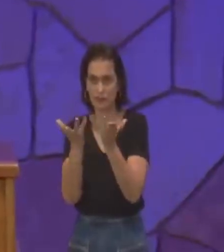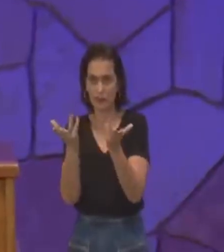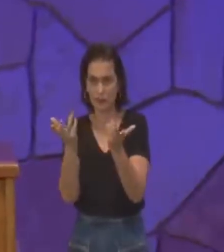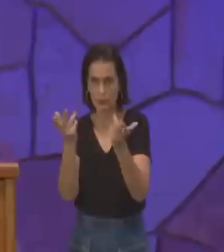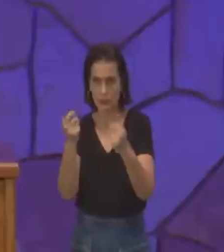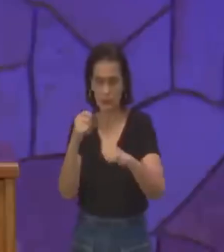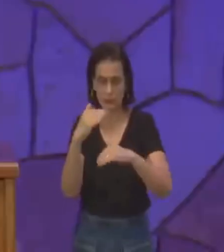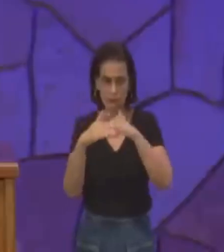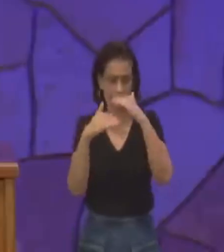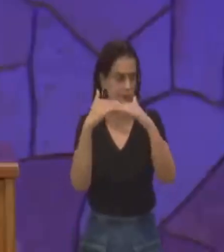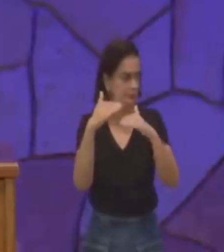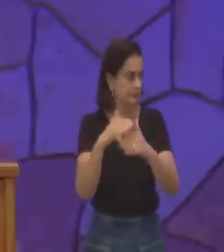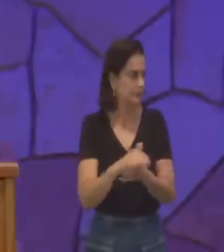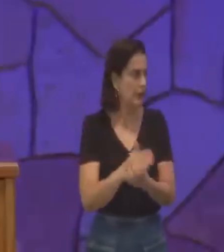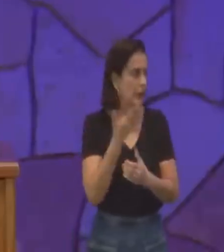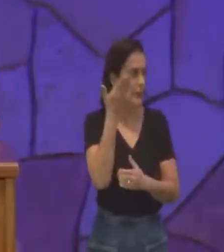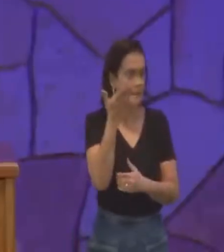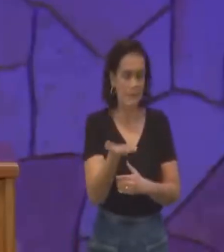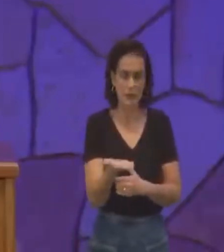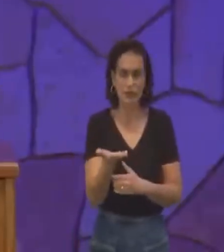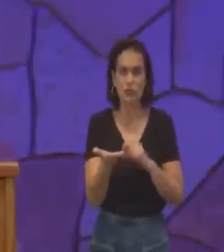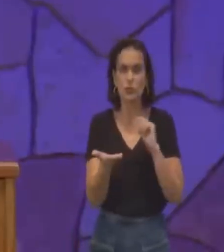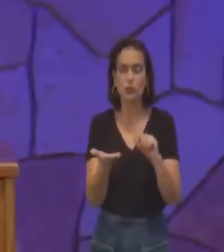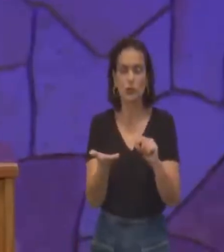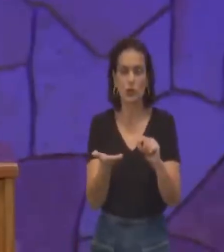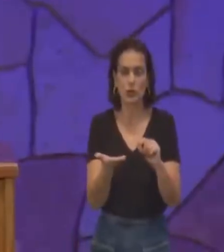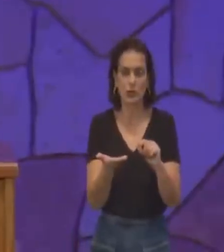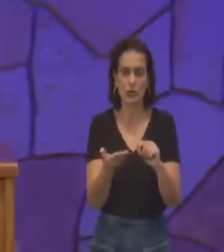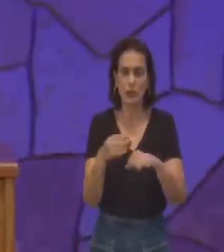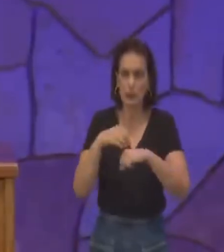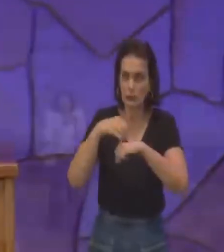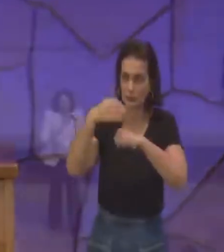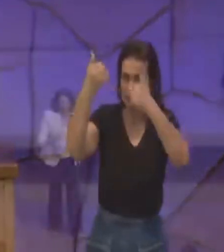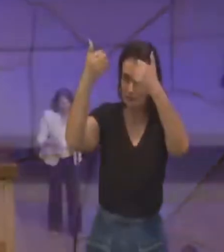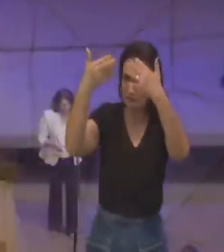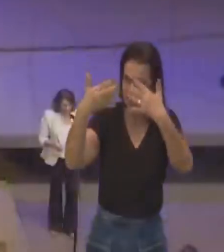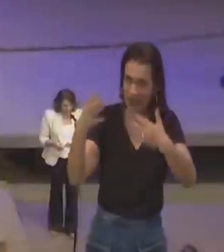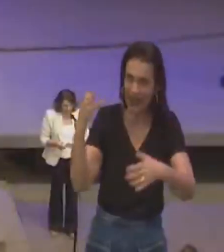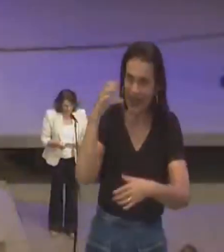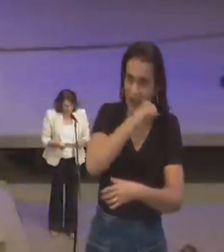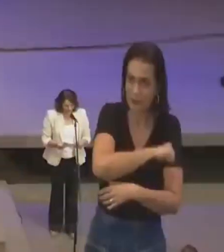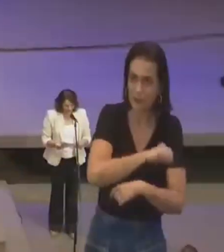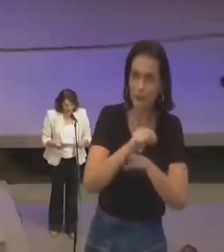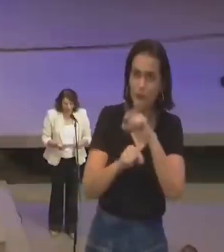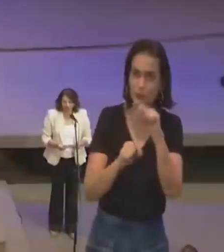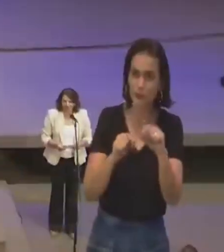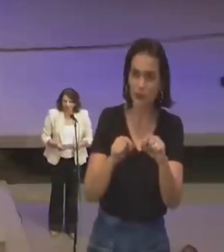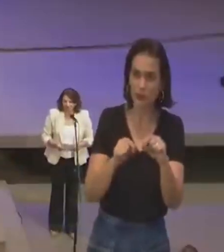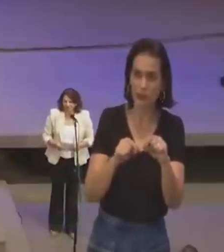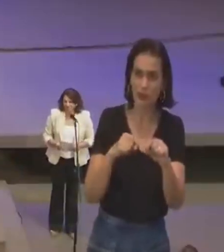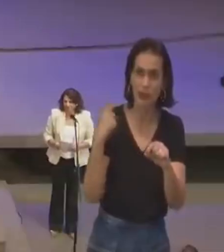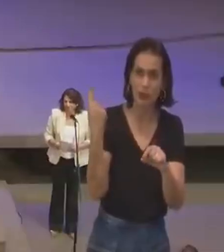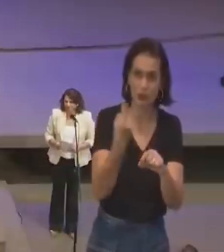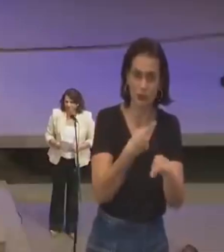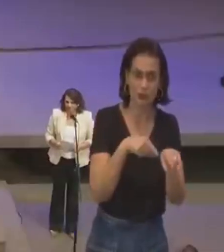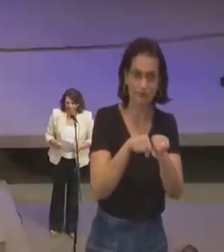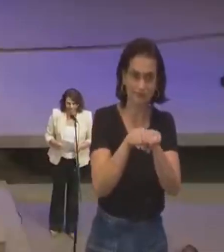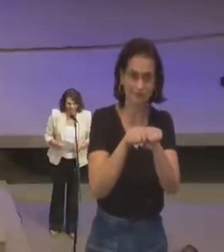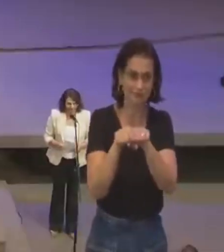cristã, e eu então pedi que ela trouxesse uma palavrinha, a irmã Sara, para